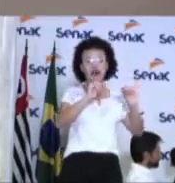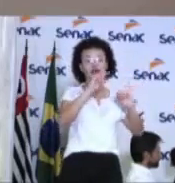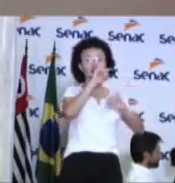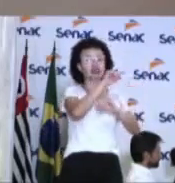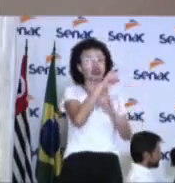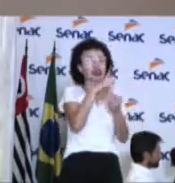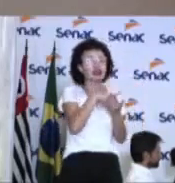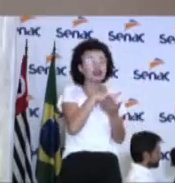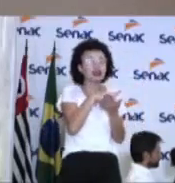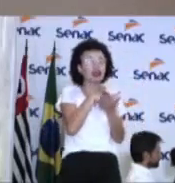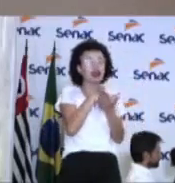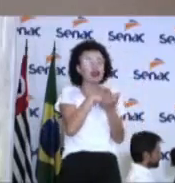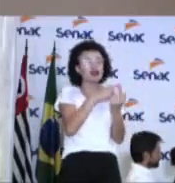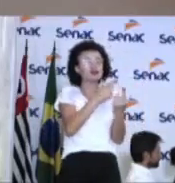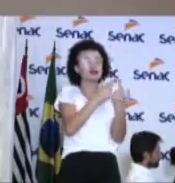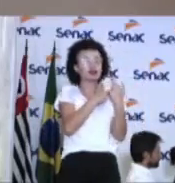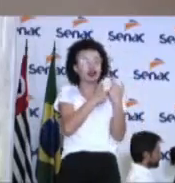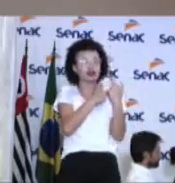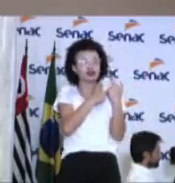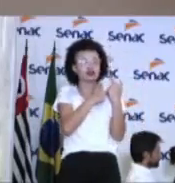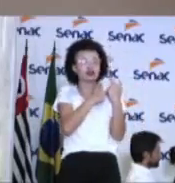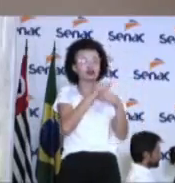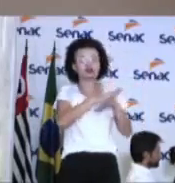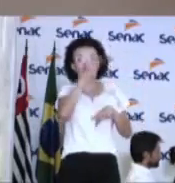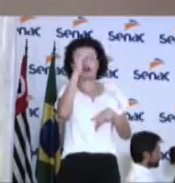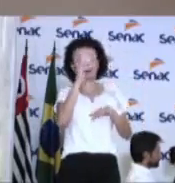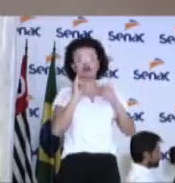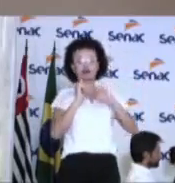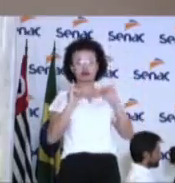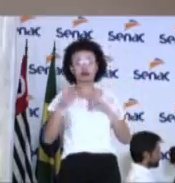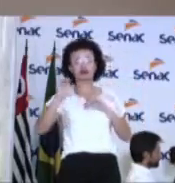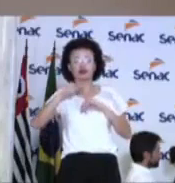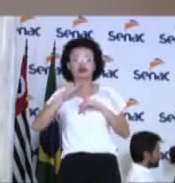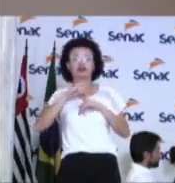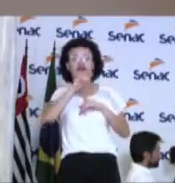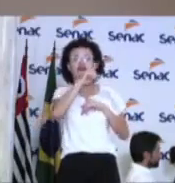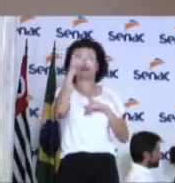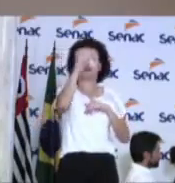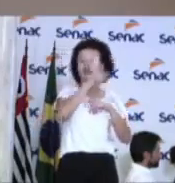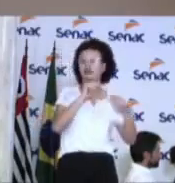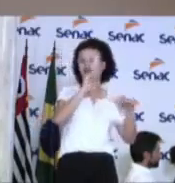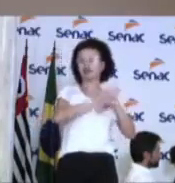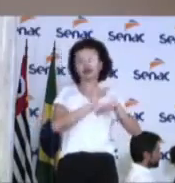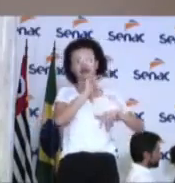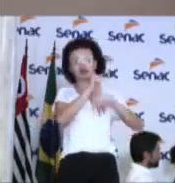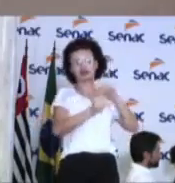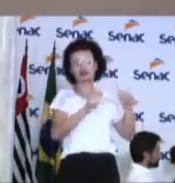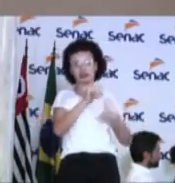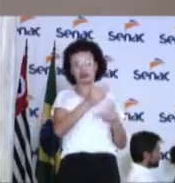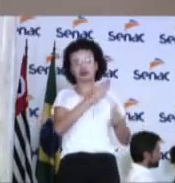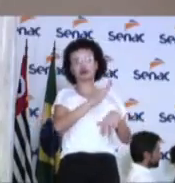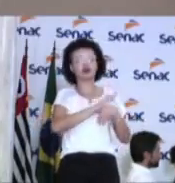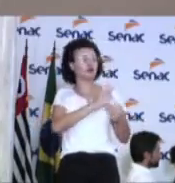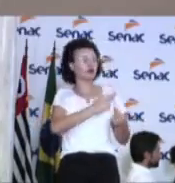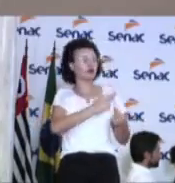a mais do que um projeto tradicional de branded content. Então é por isso a gente começa já com